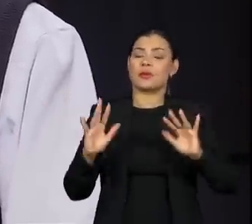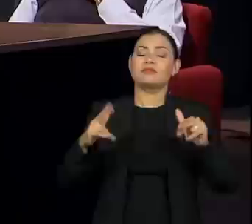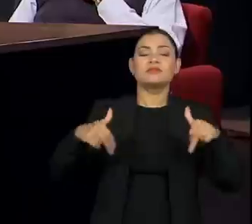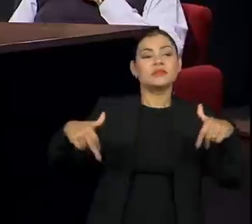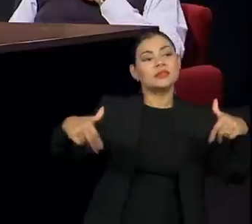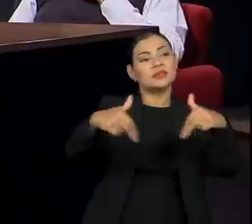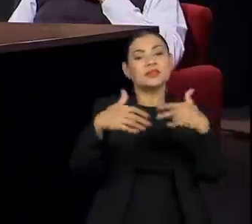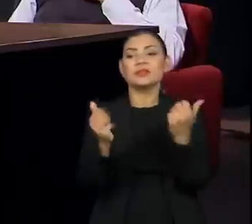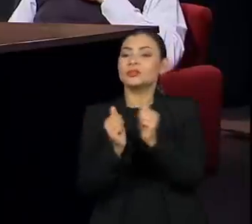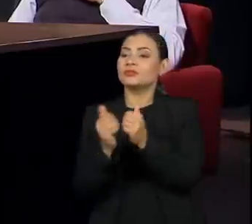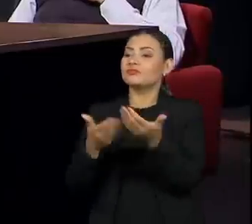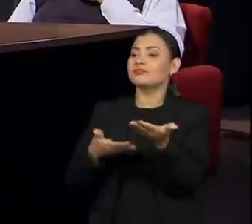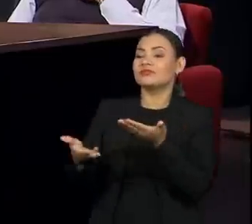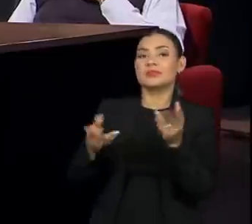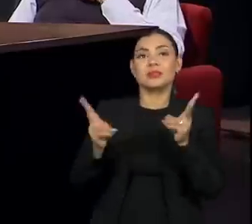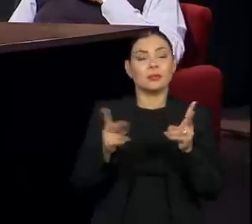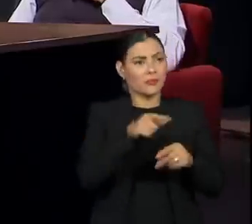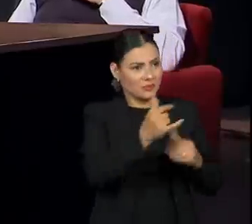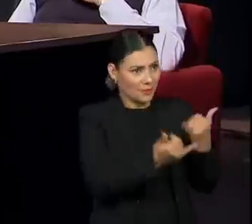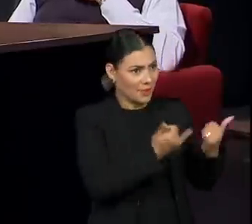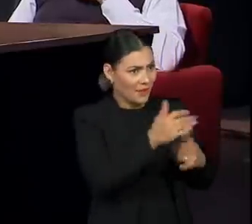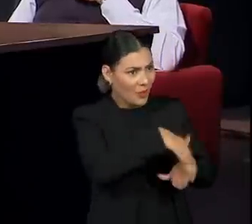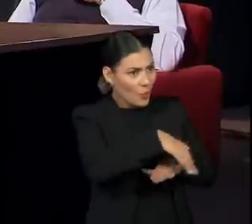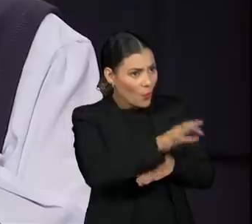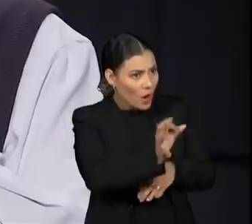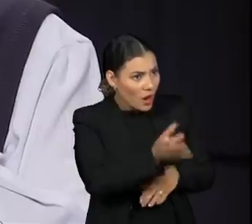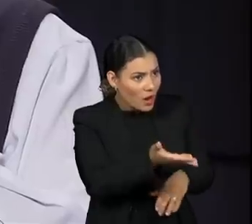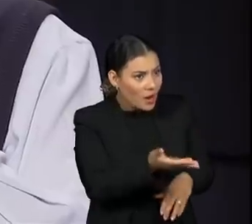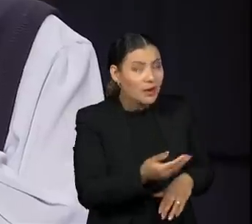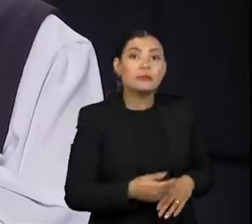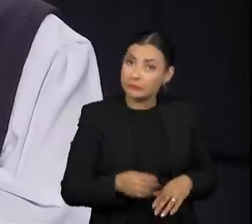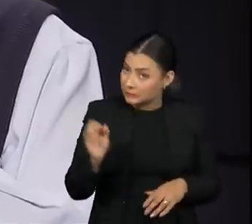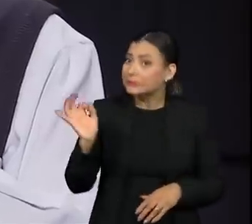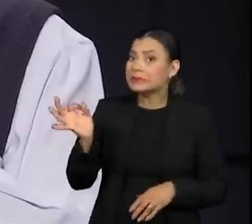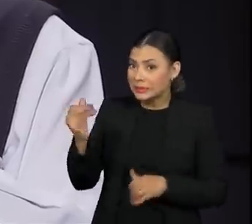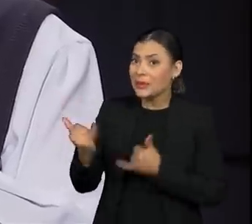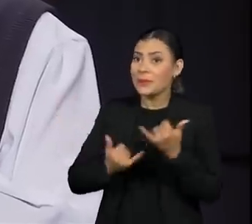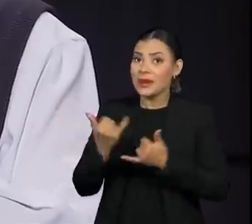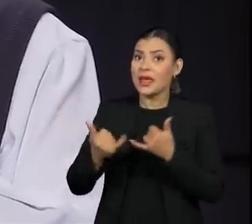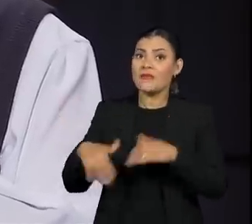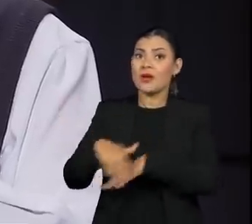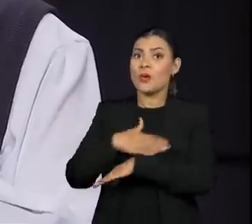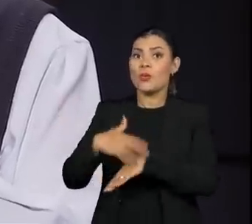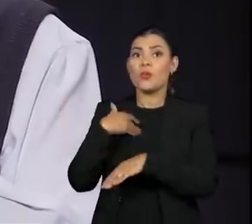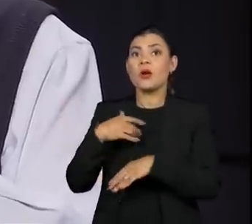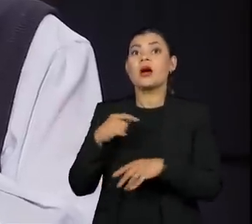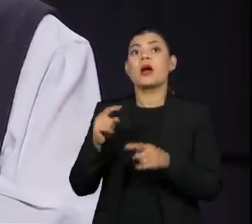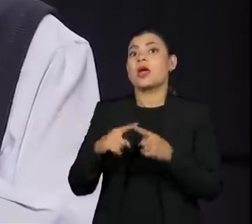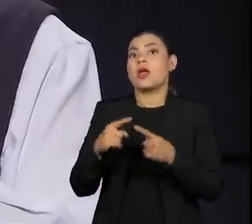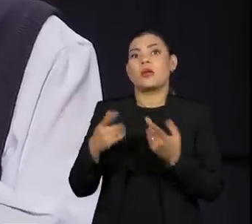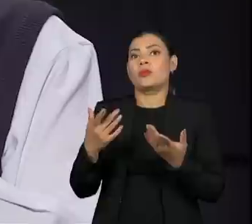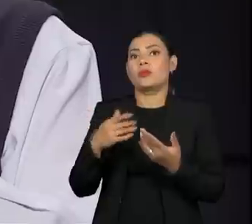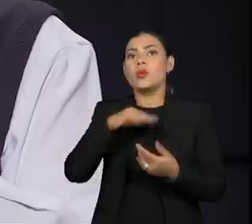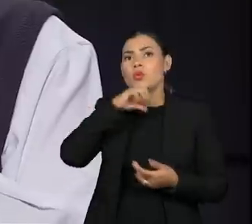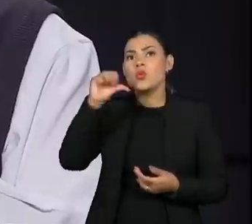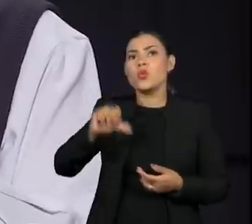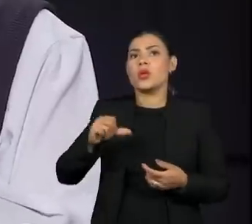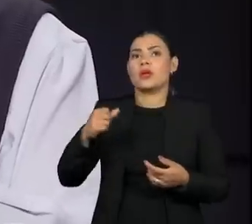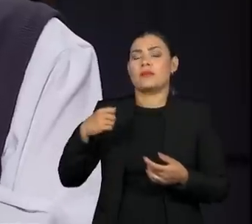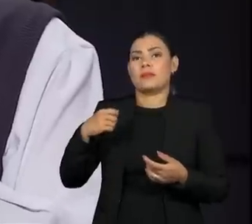que maravilha Você brincava na rua brincava nunca foi muito bom de brincar porque era ruim de descer escada e